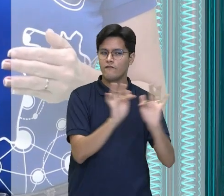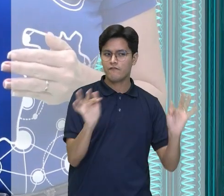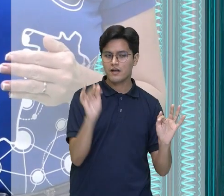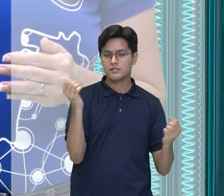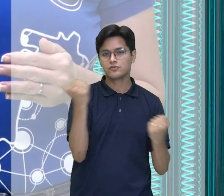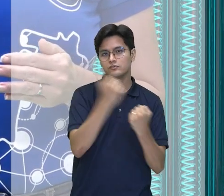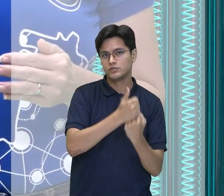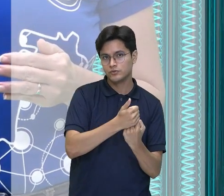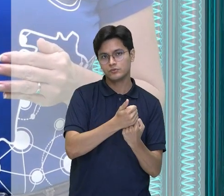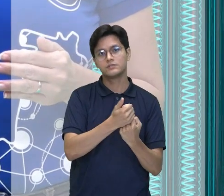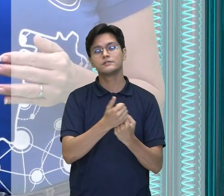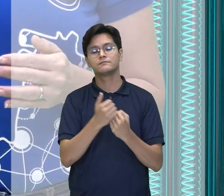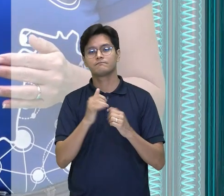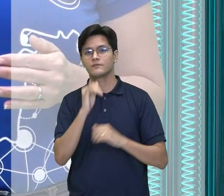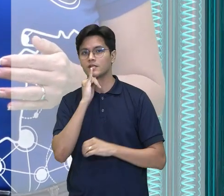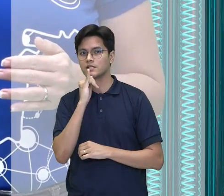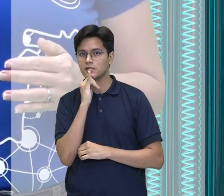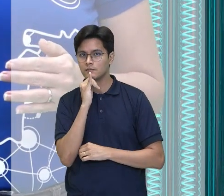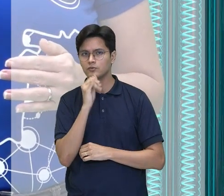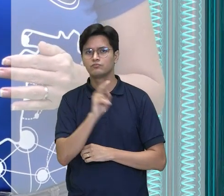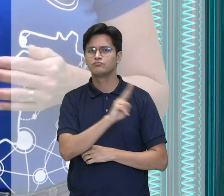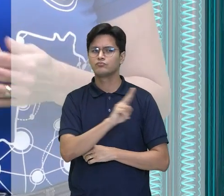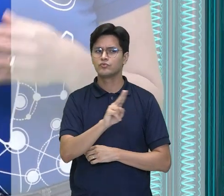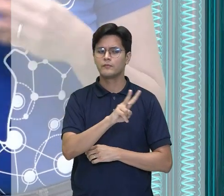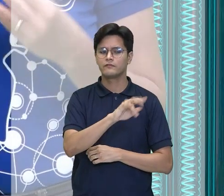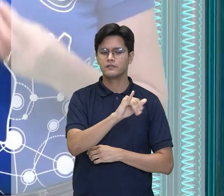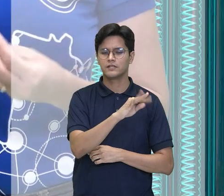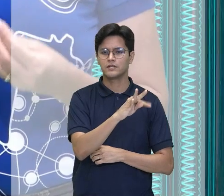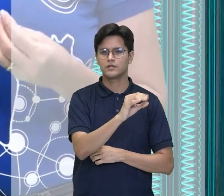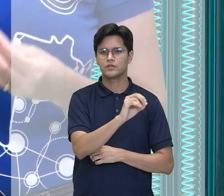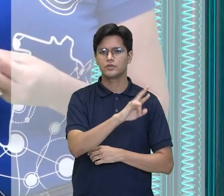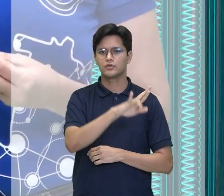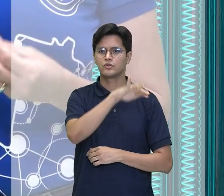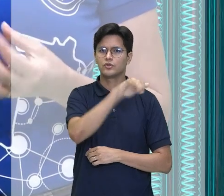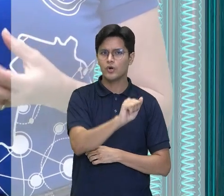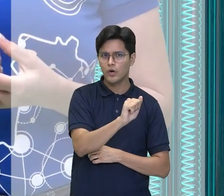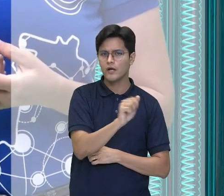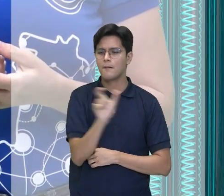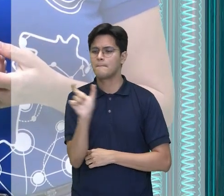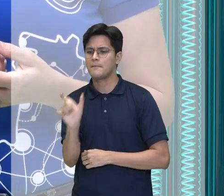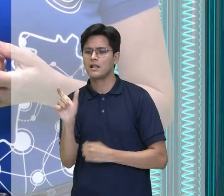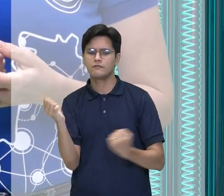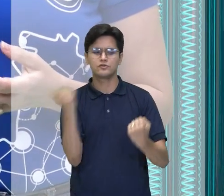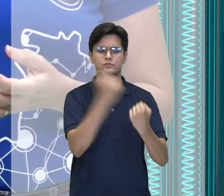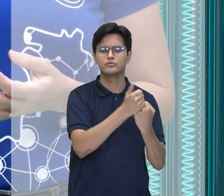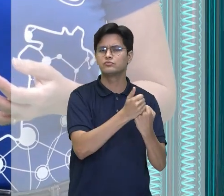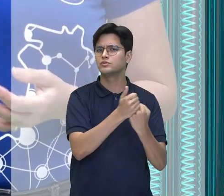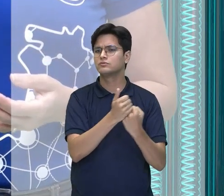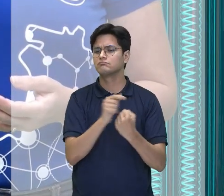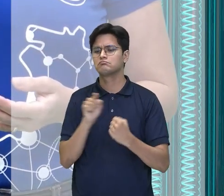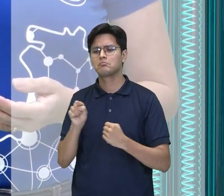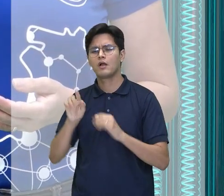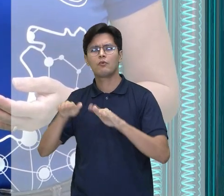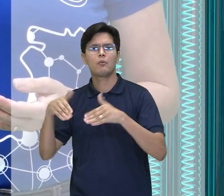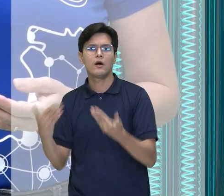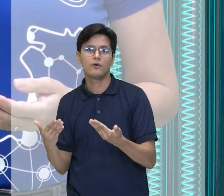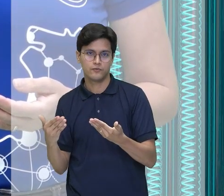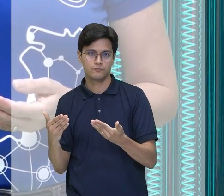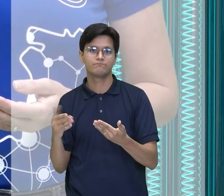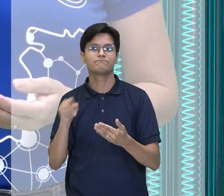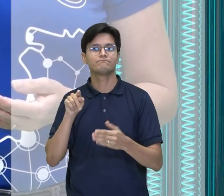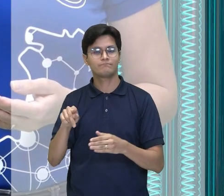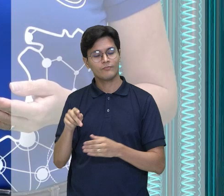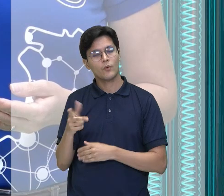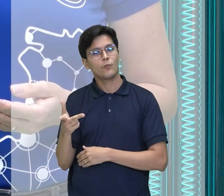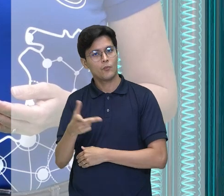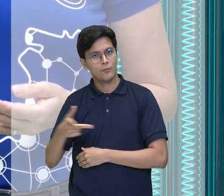que substituiu o nome Victoria? Foi a palavra her, foi o object pronoun her. Eles têm a função